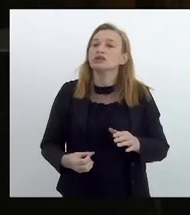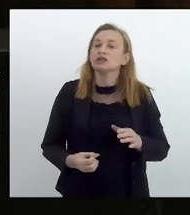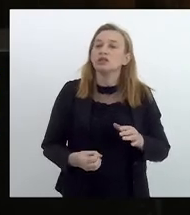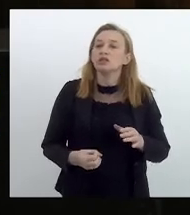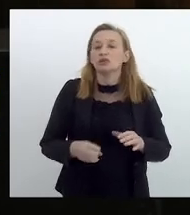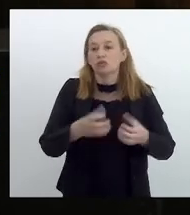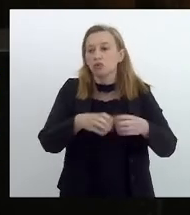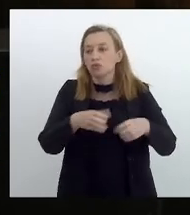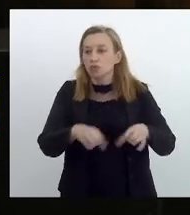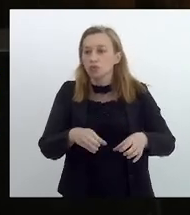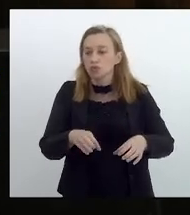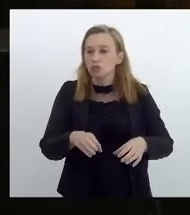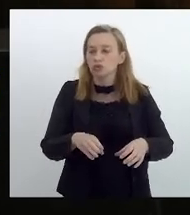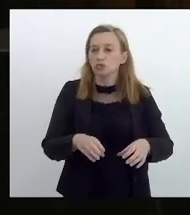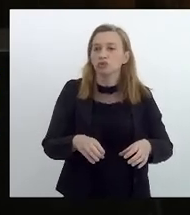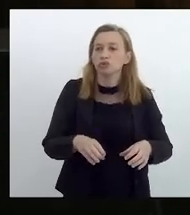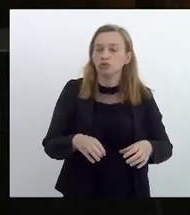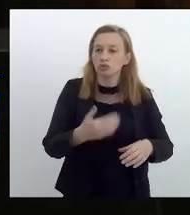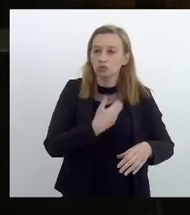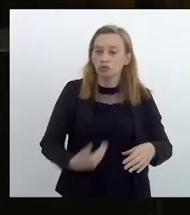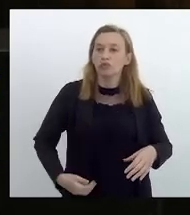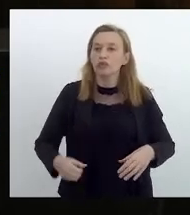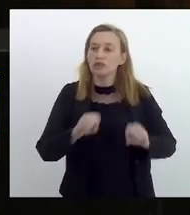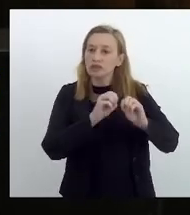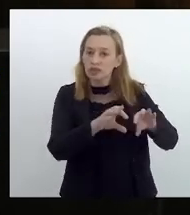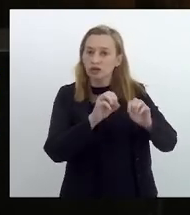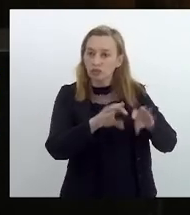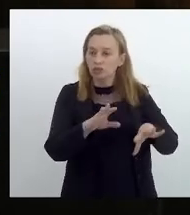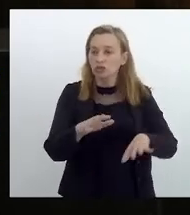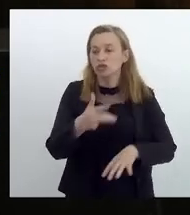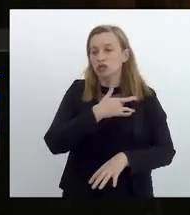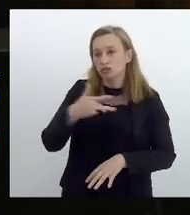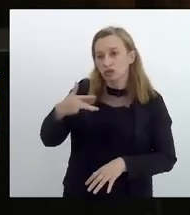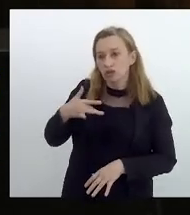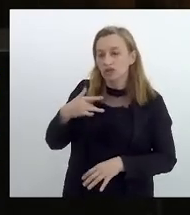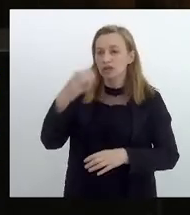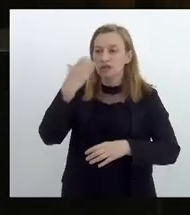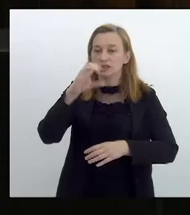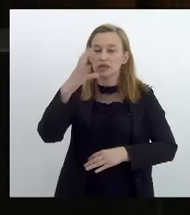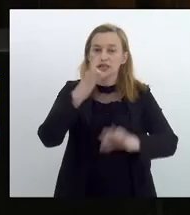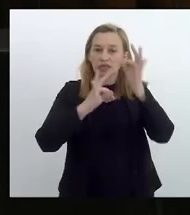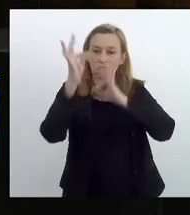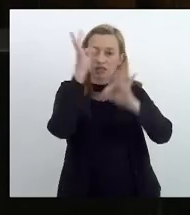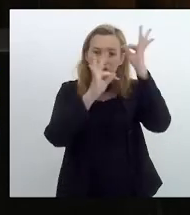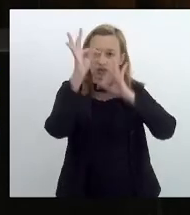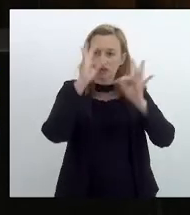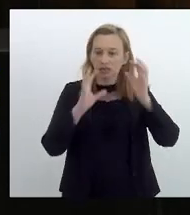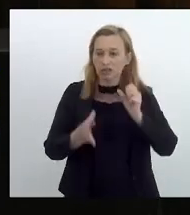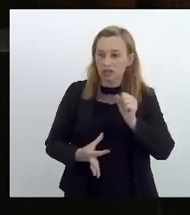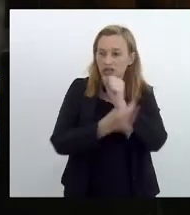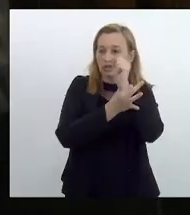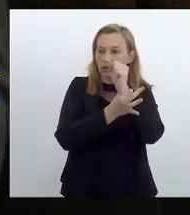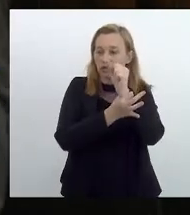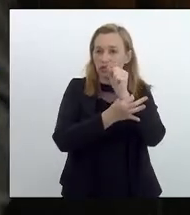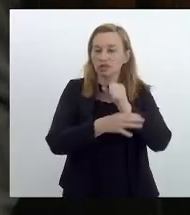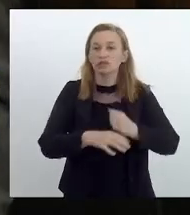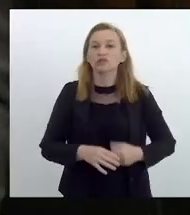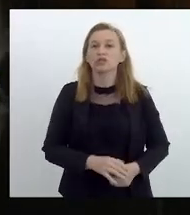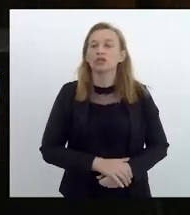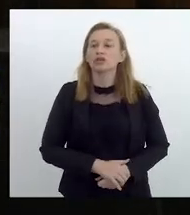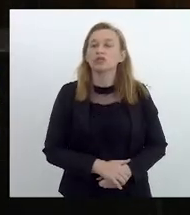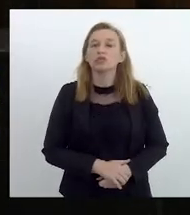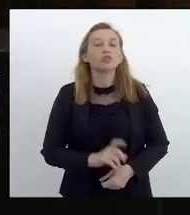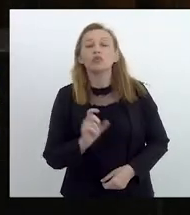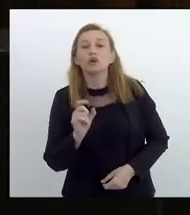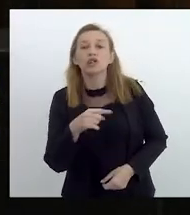nas áreas de saúde educação ciência e tecnologia e segurança que que